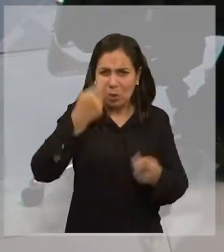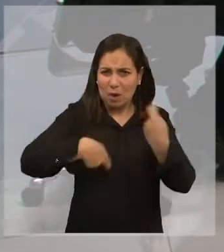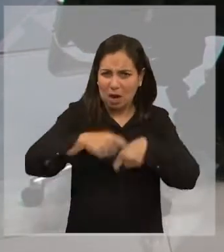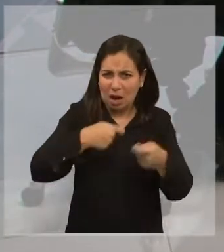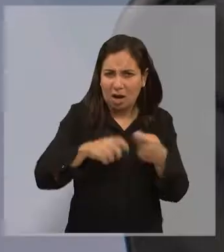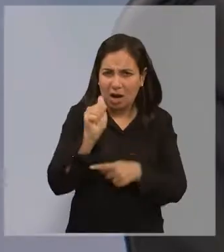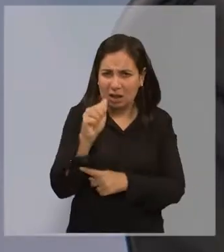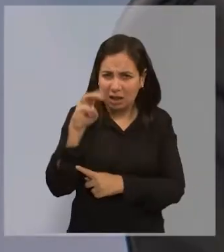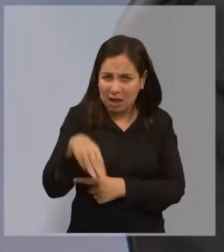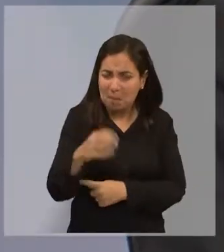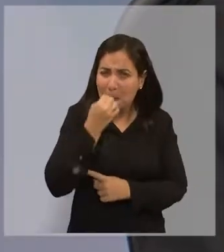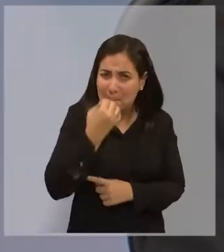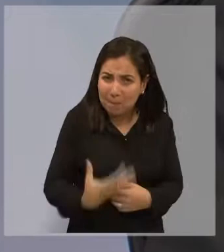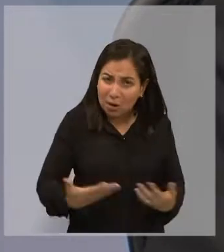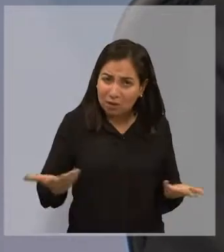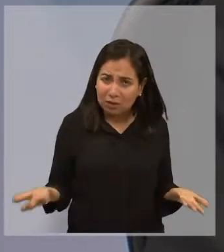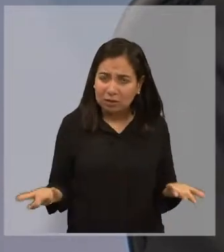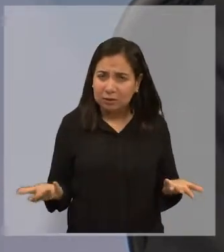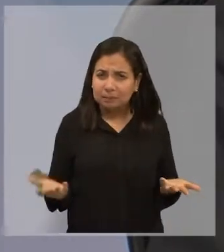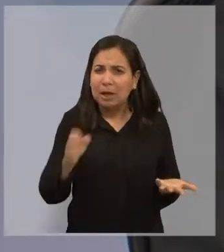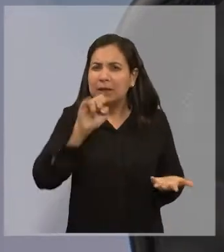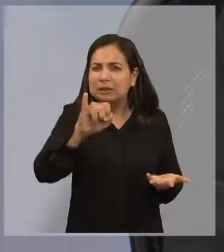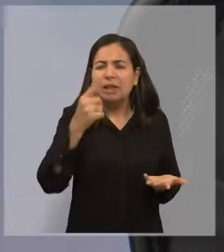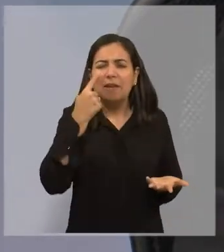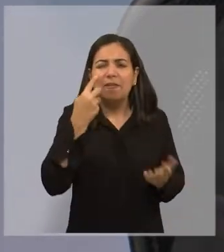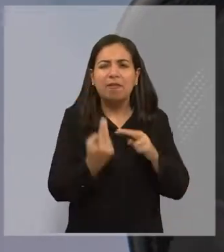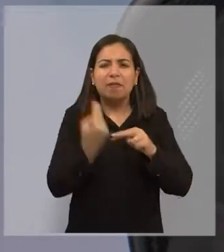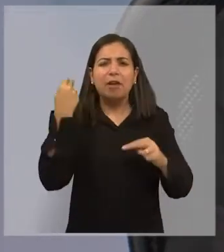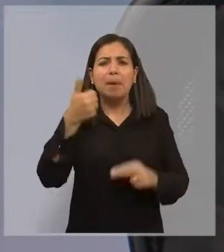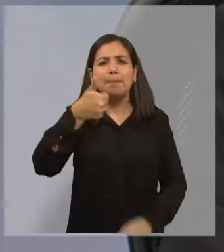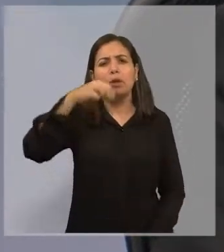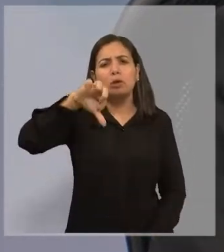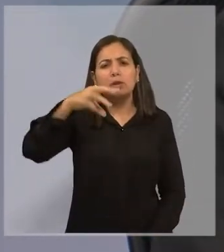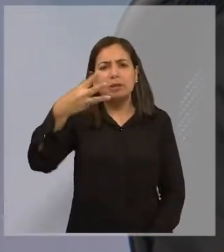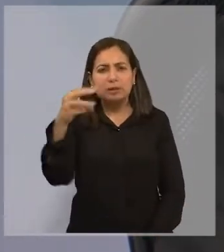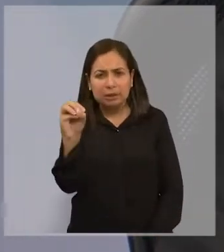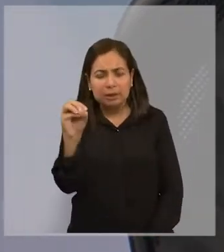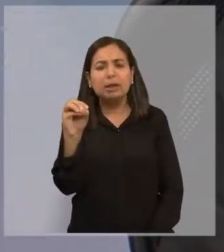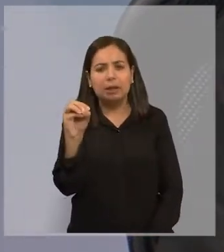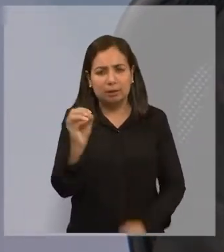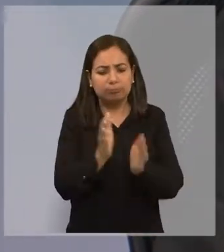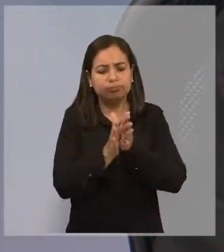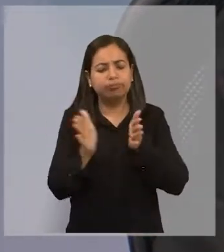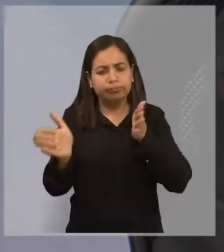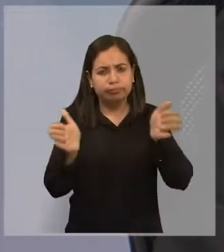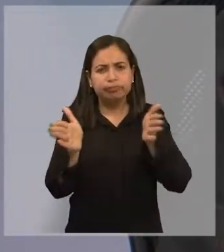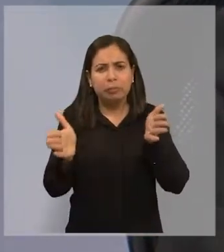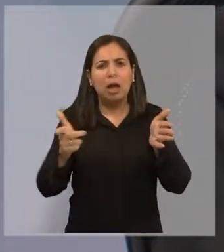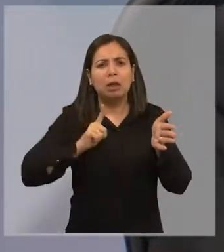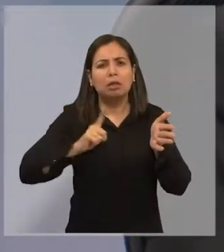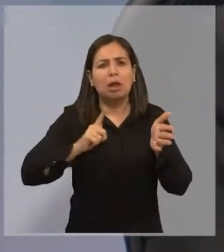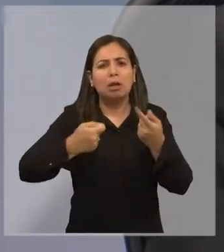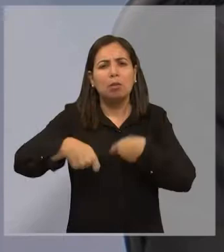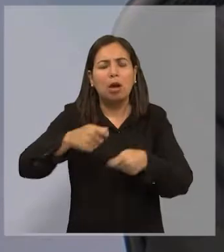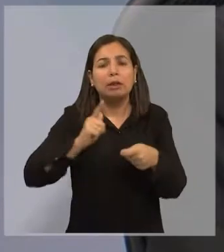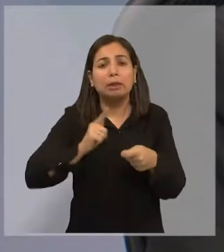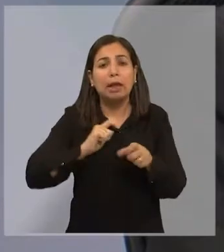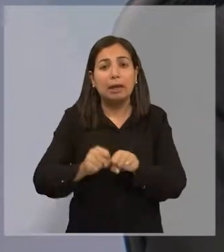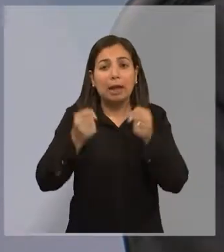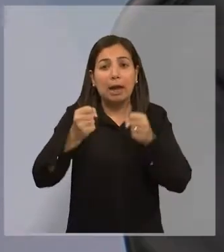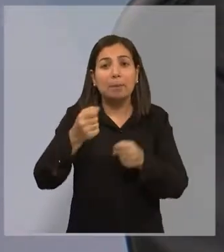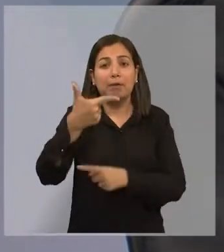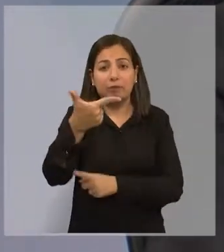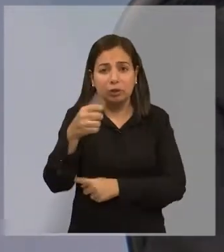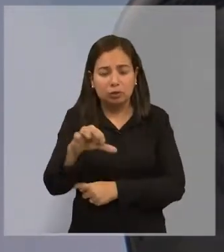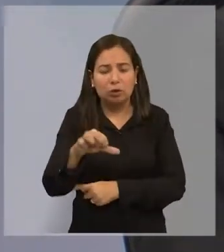O nosso problema, se você for examinar 1930, economia decadente por conta lá da quebra de